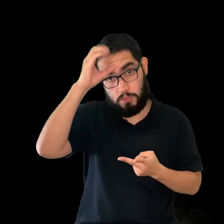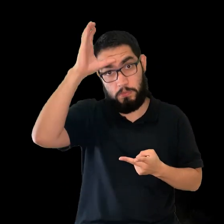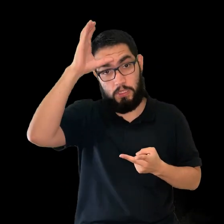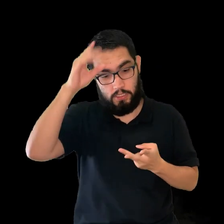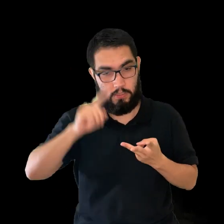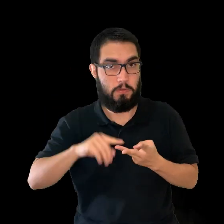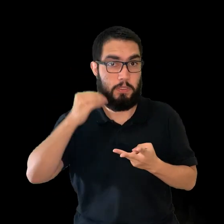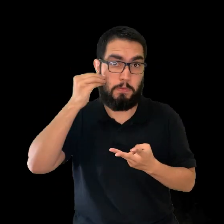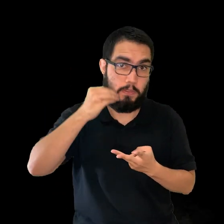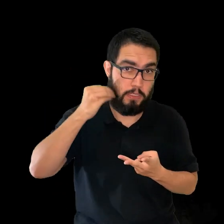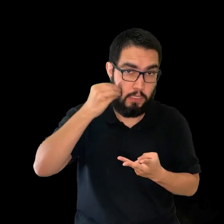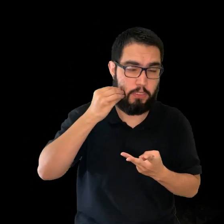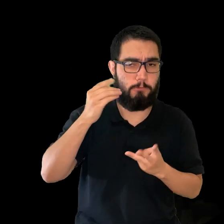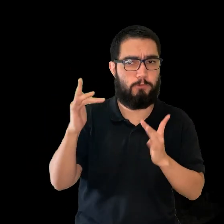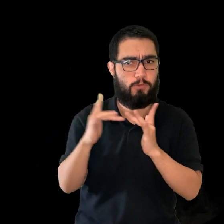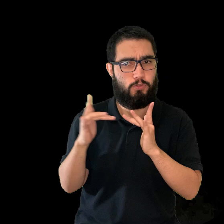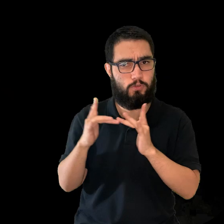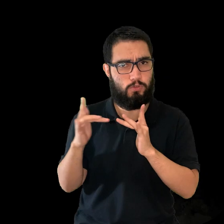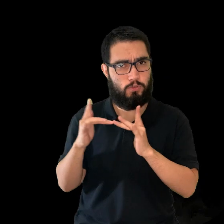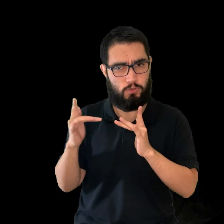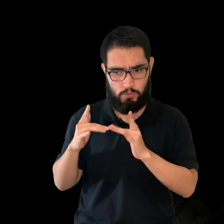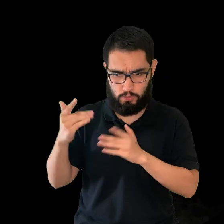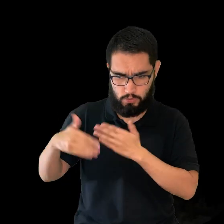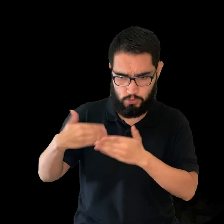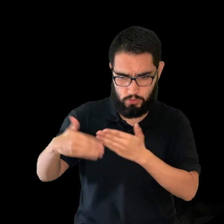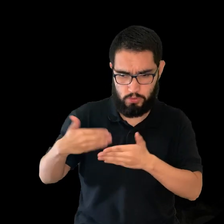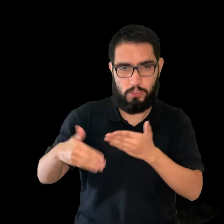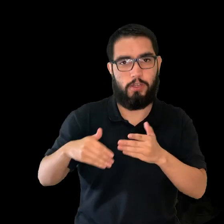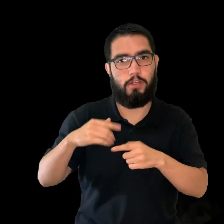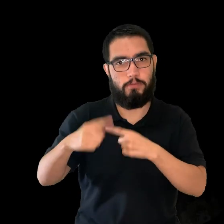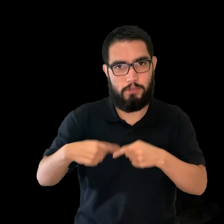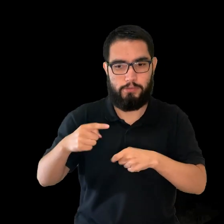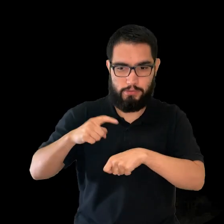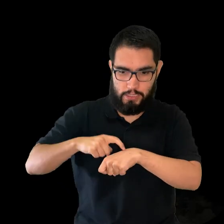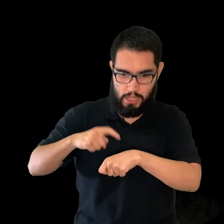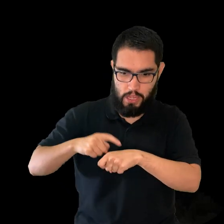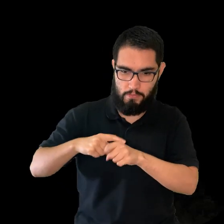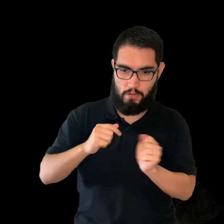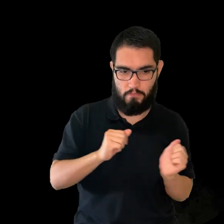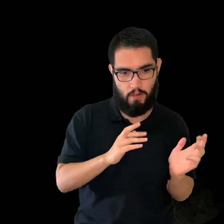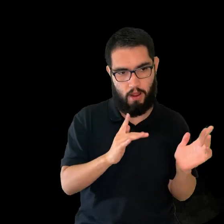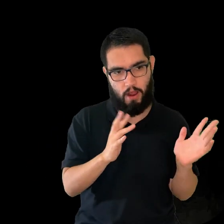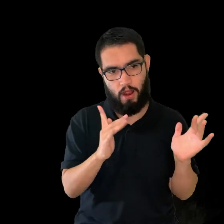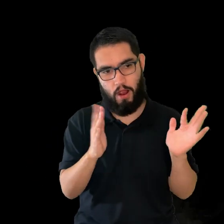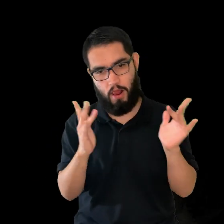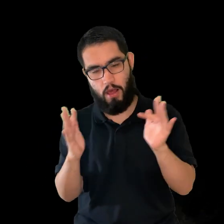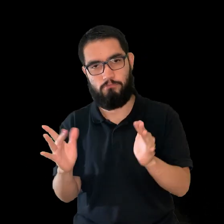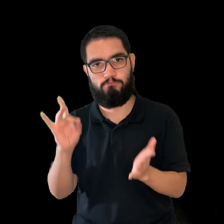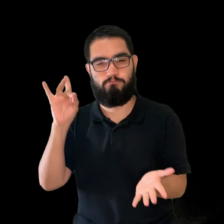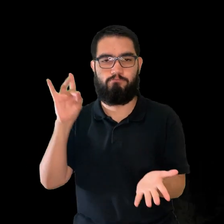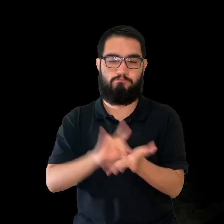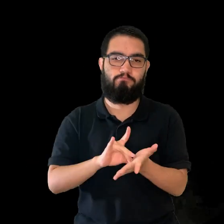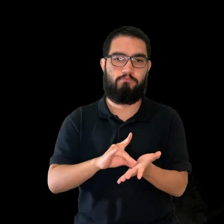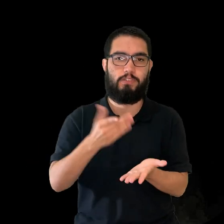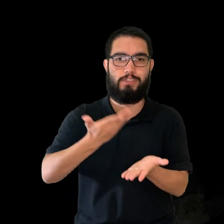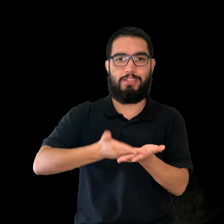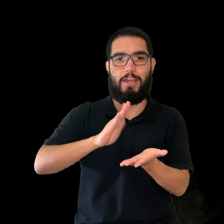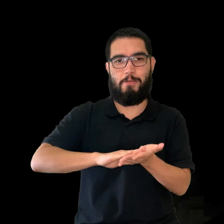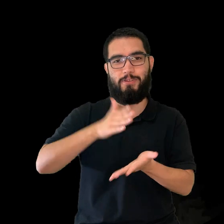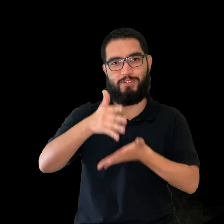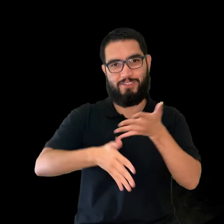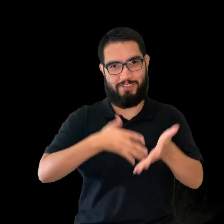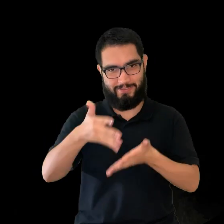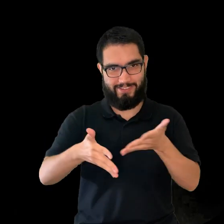ter experiência com o dia a dia. E aí, com o decorrer do tempo, dos anos, você vai se sentir apto de fato para ser